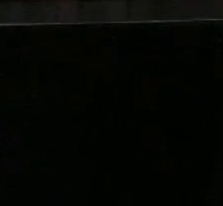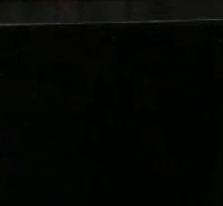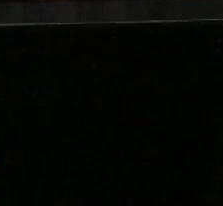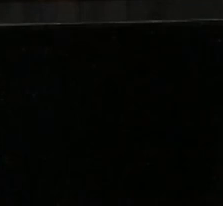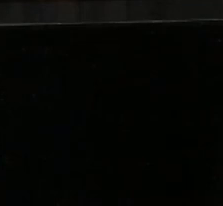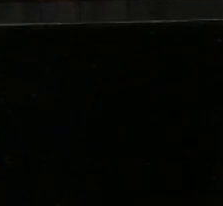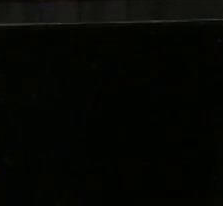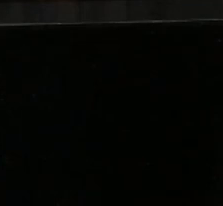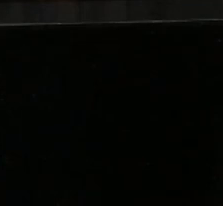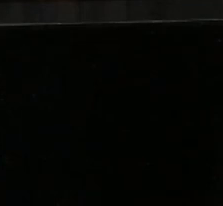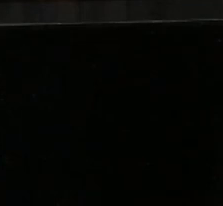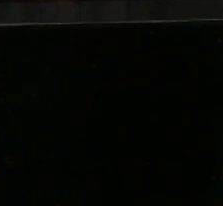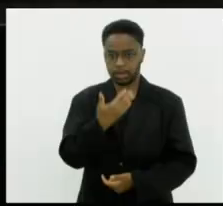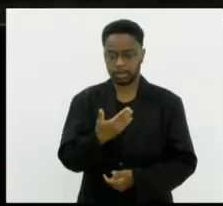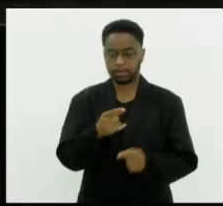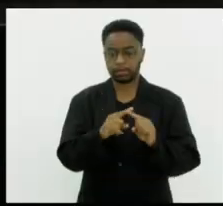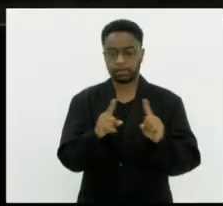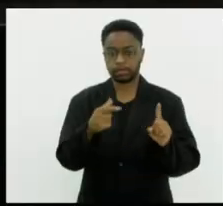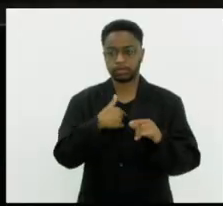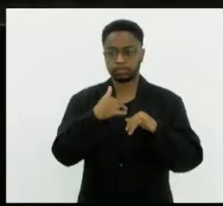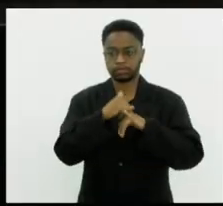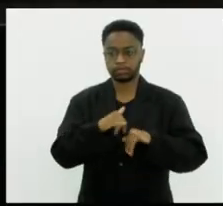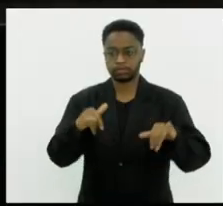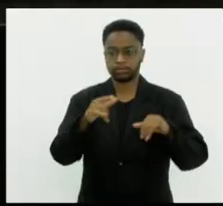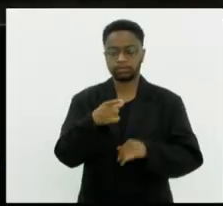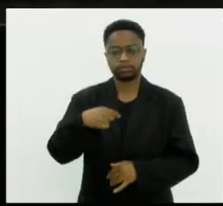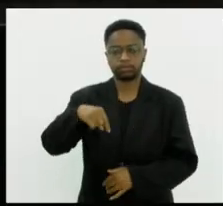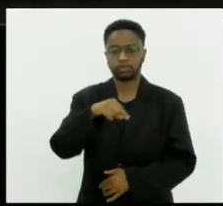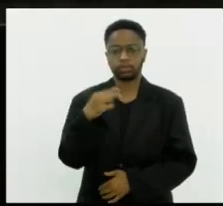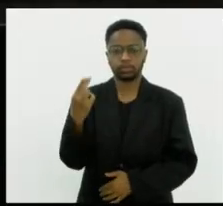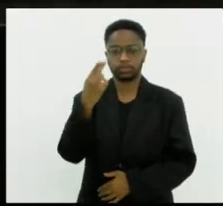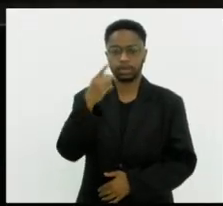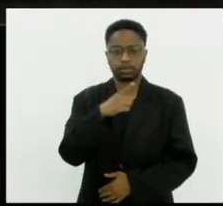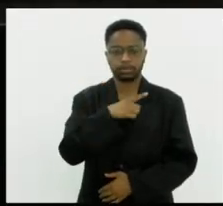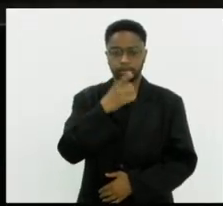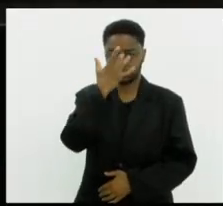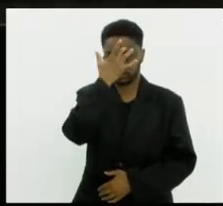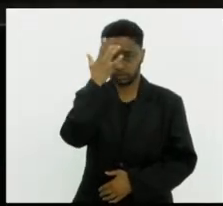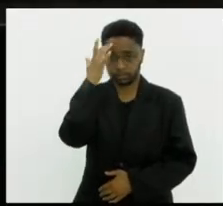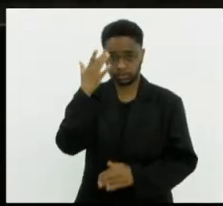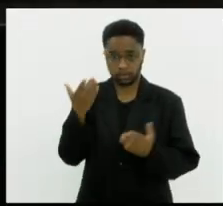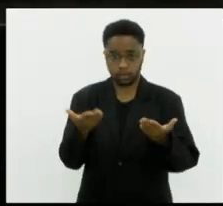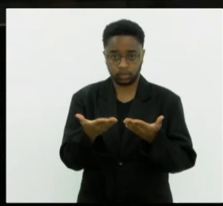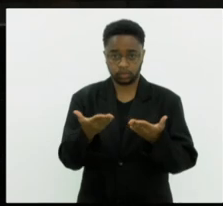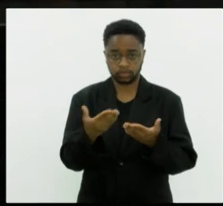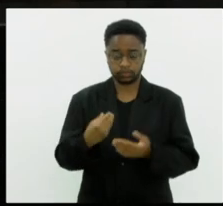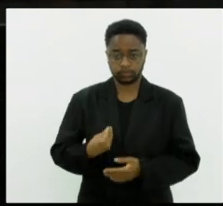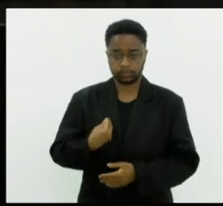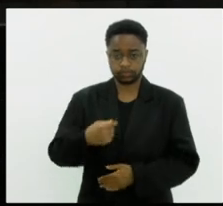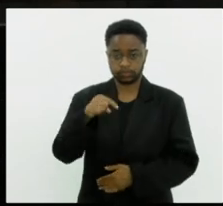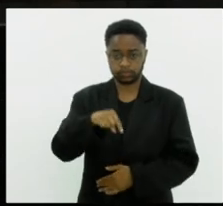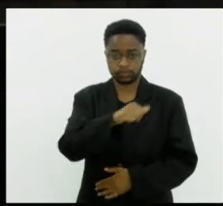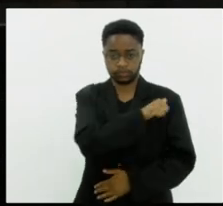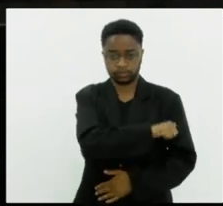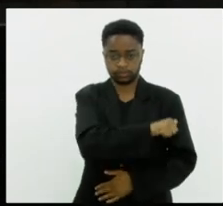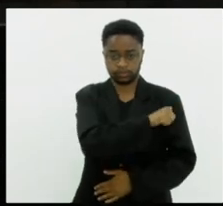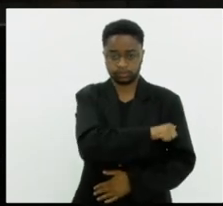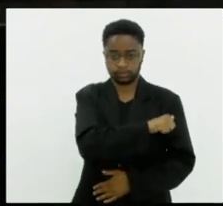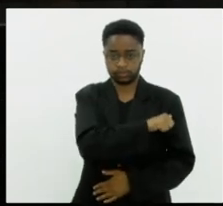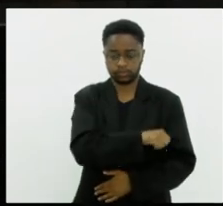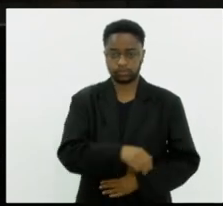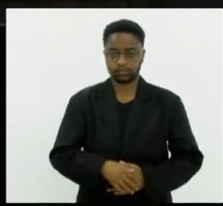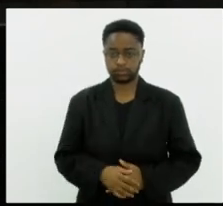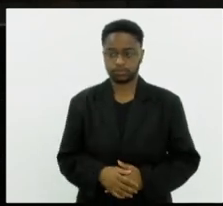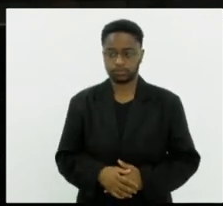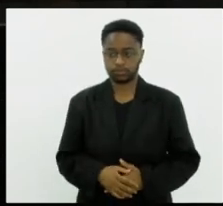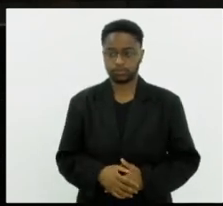E, infelizmente, eu digo para vocês, não tem como ter saúde mental sendo policial hoje no Rio de Janeiro. Eu não posso falar do Brasil em si, eu